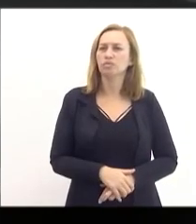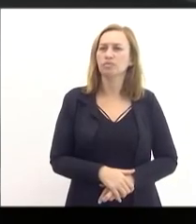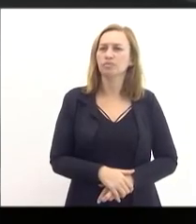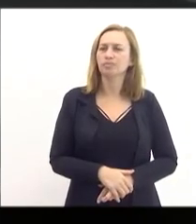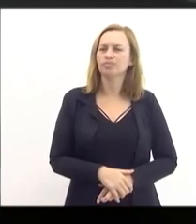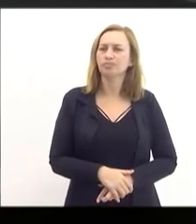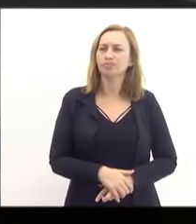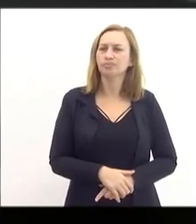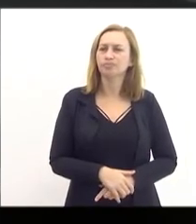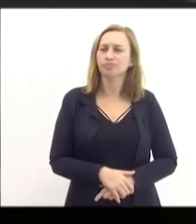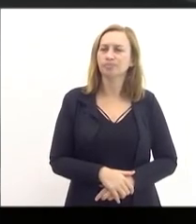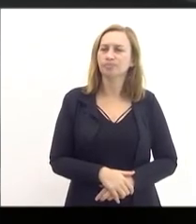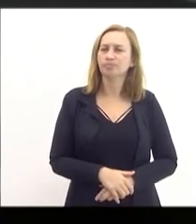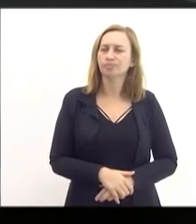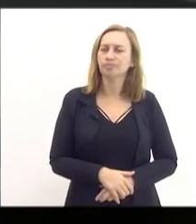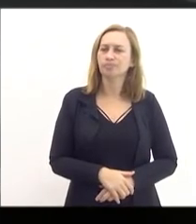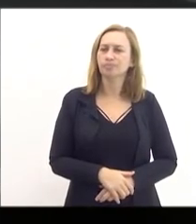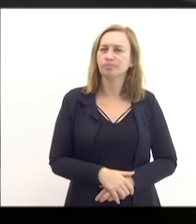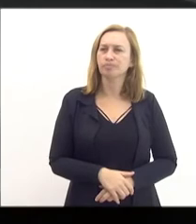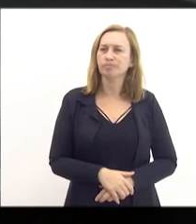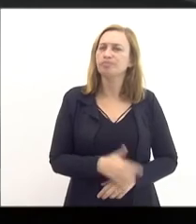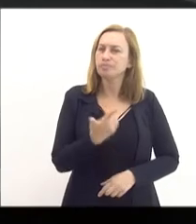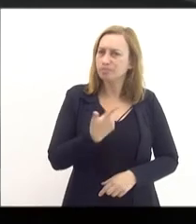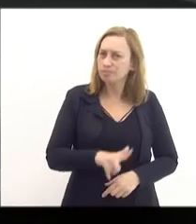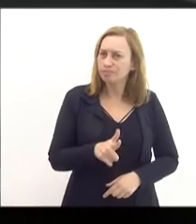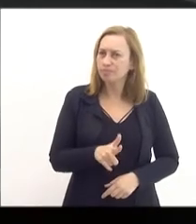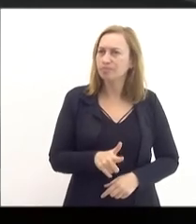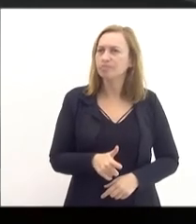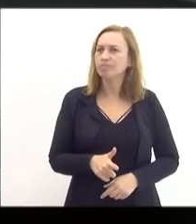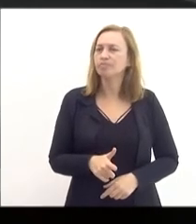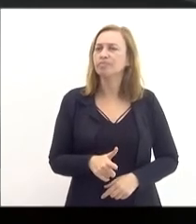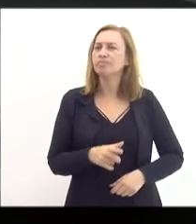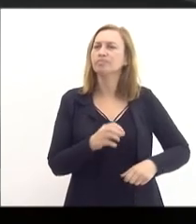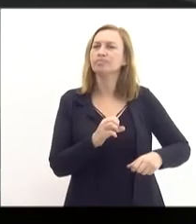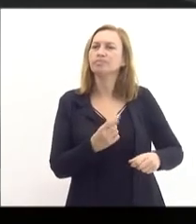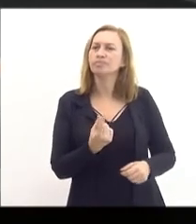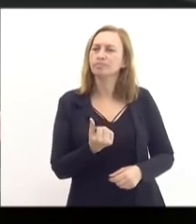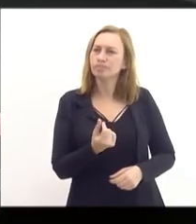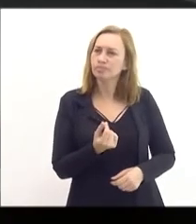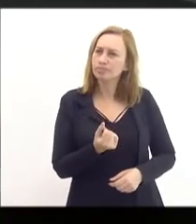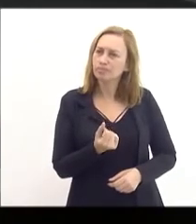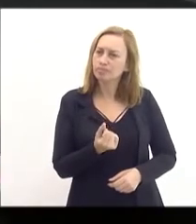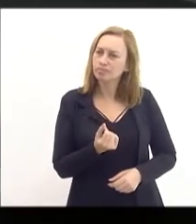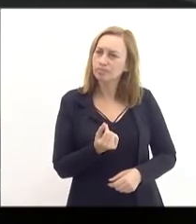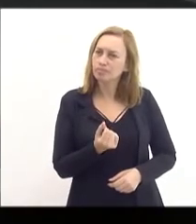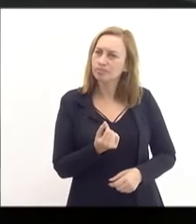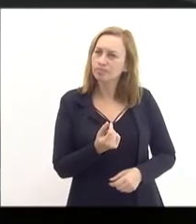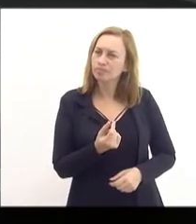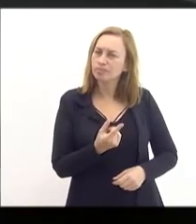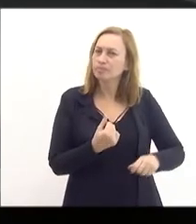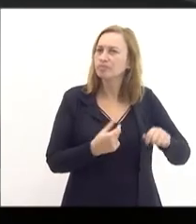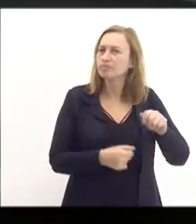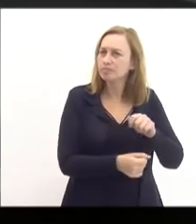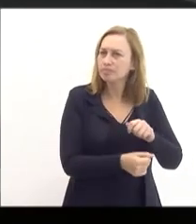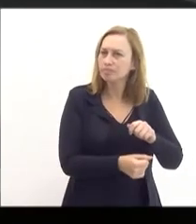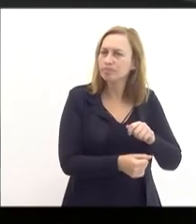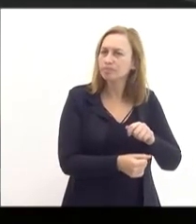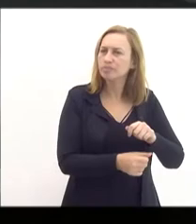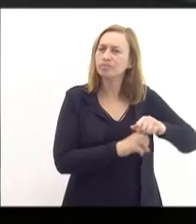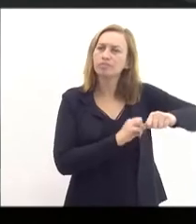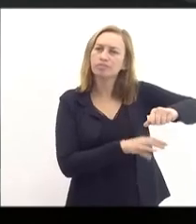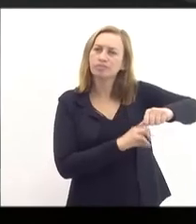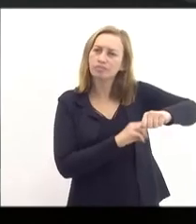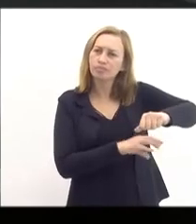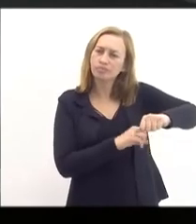ele, na verdade, repete que os rendimentos provenientes de aplicação do fundo em títulos